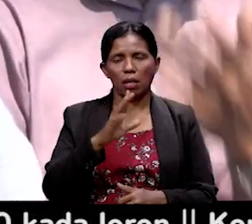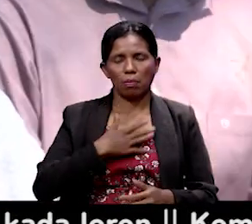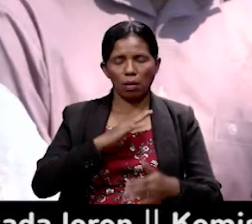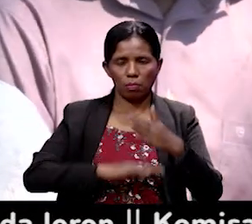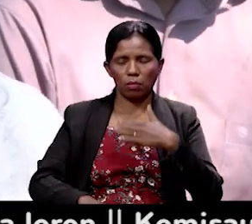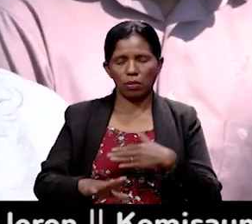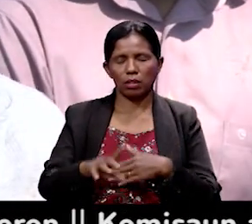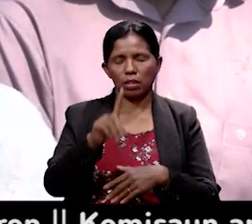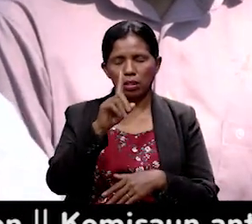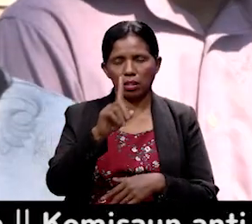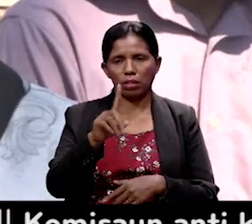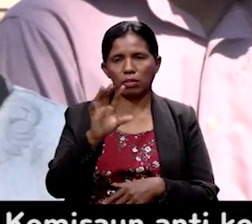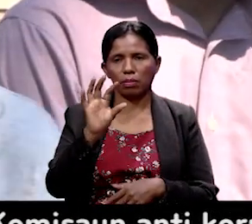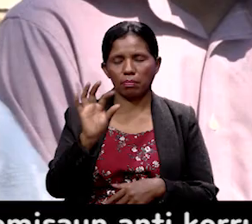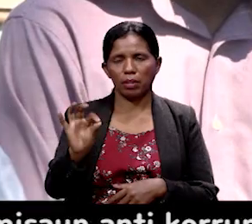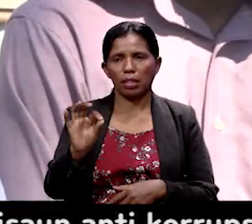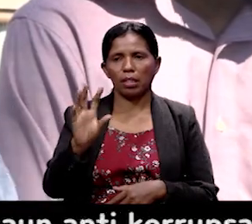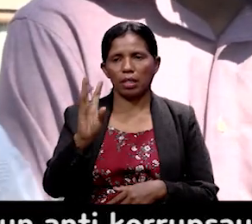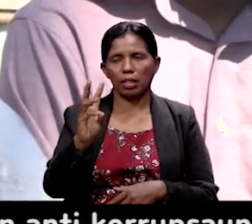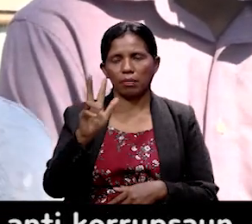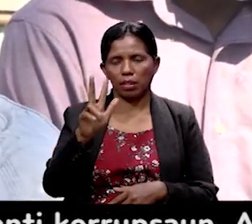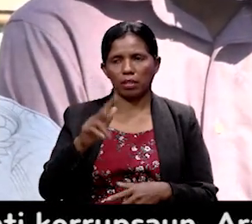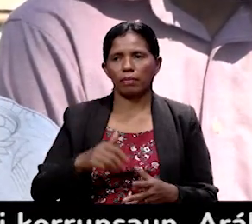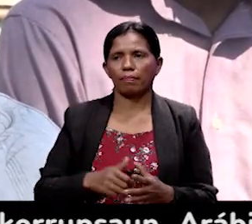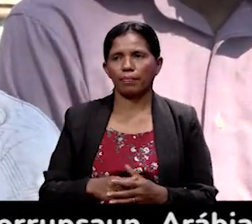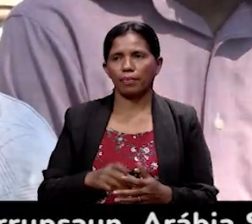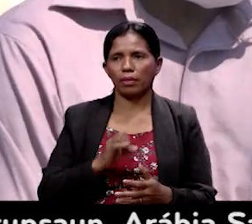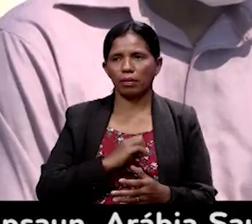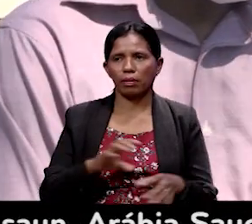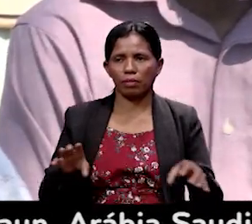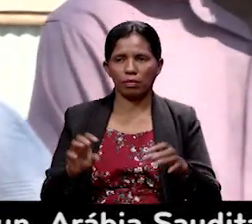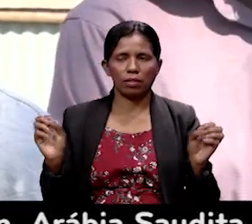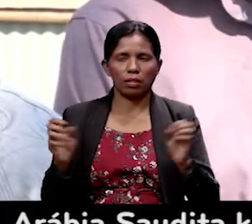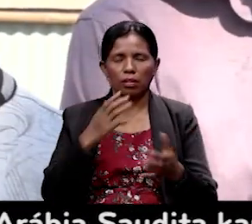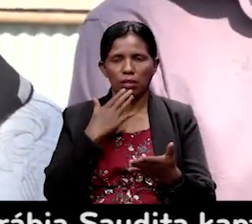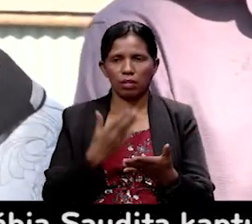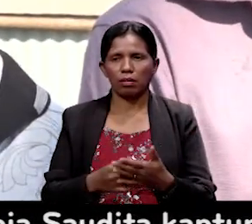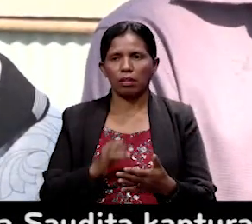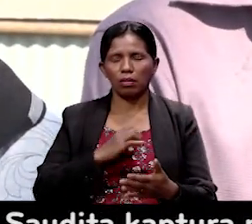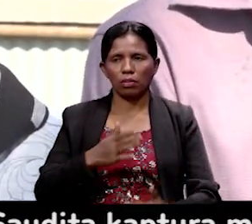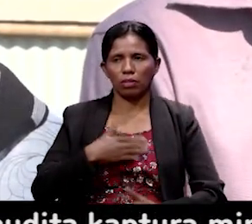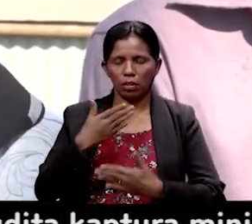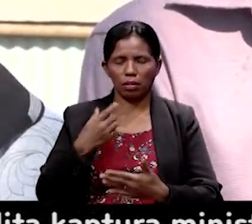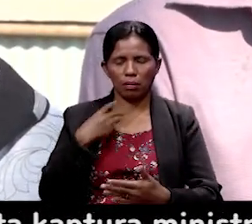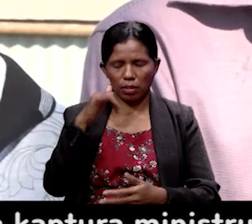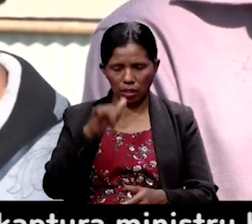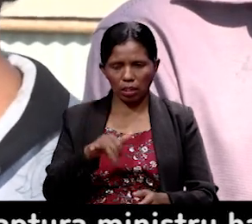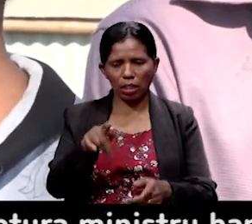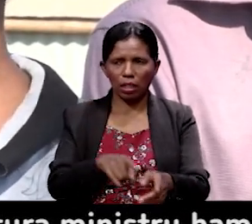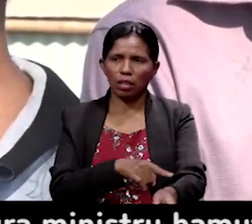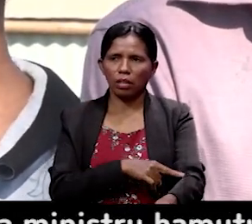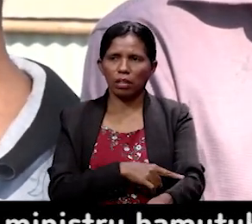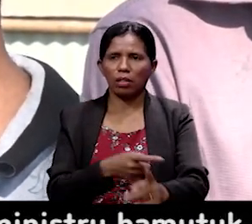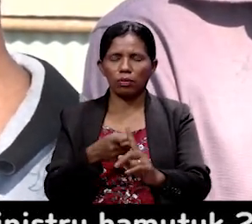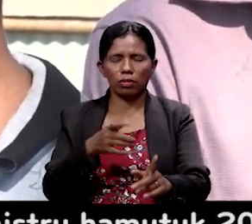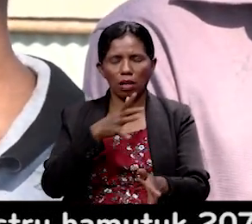1963. A minha direita, cara. E a coronação é a solução. Contente também. Durante a minha relação, que leu, né? Tu, o que a minha